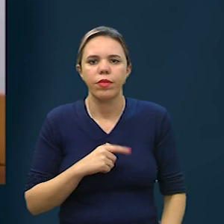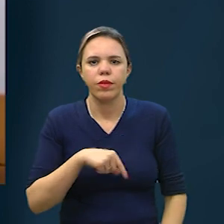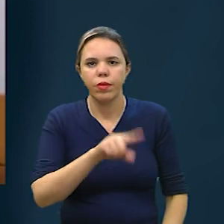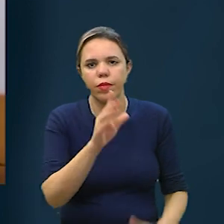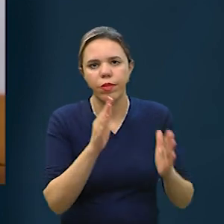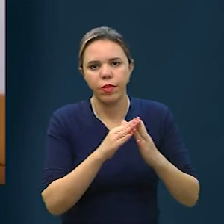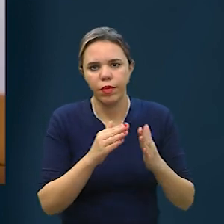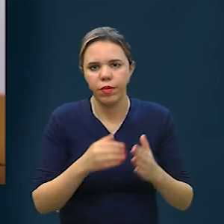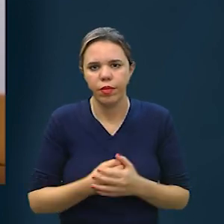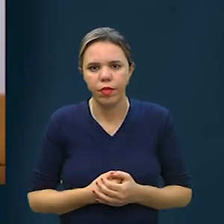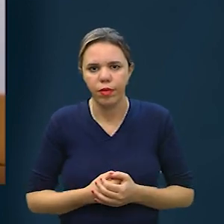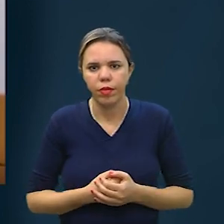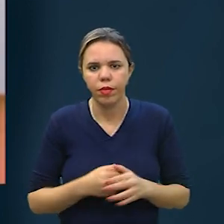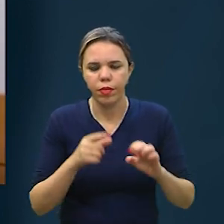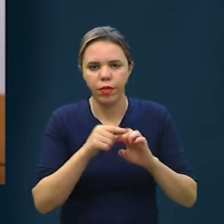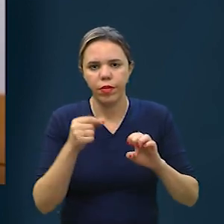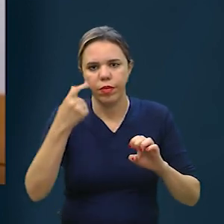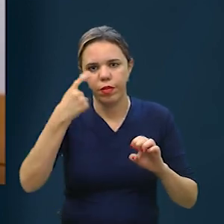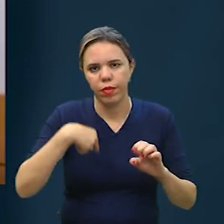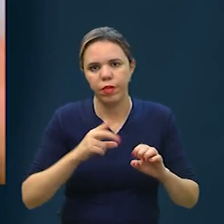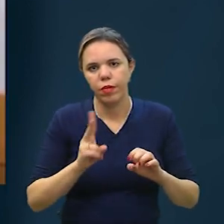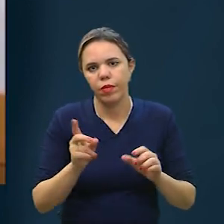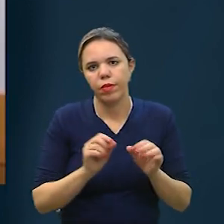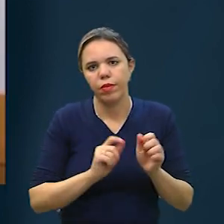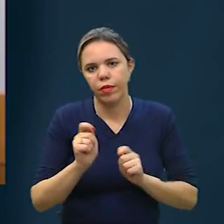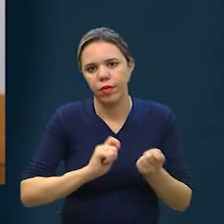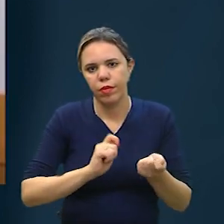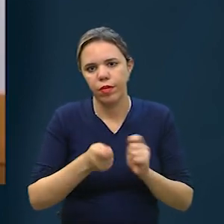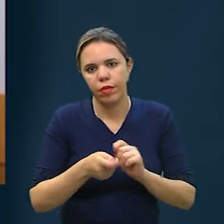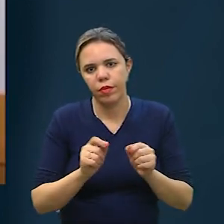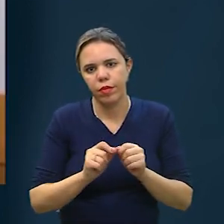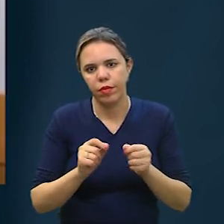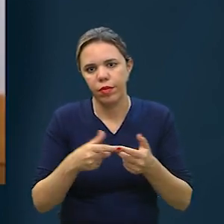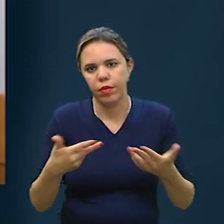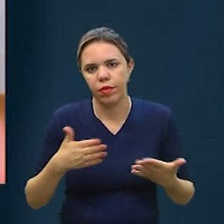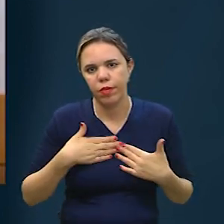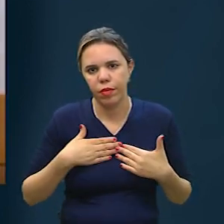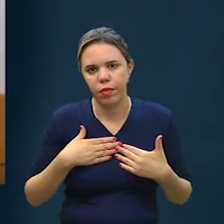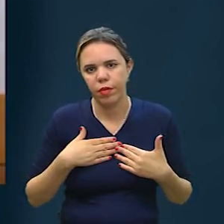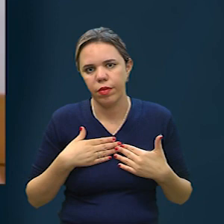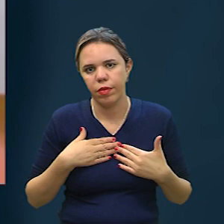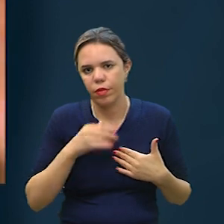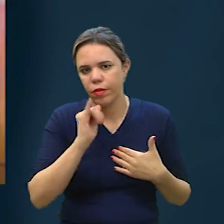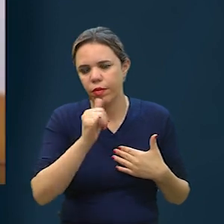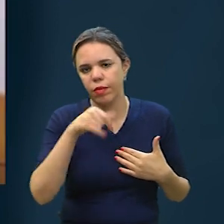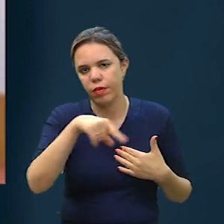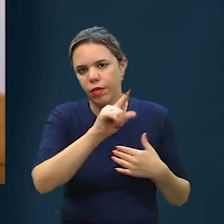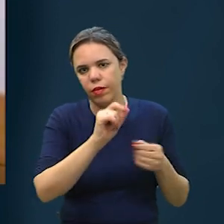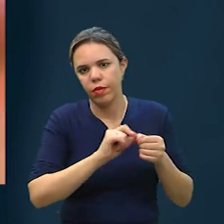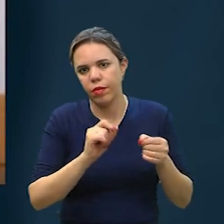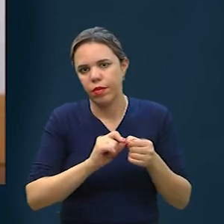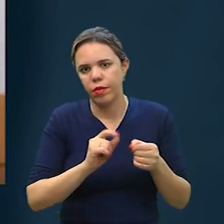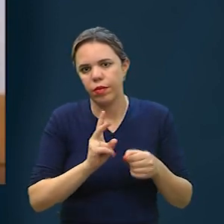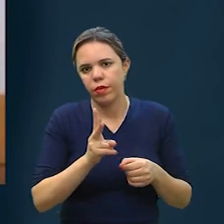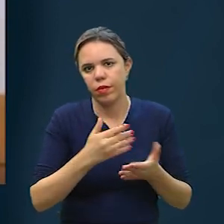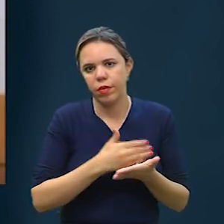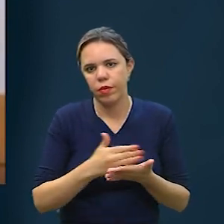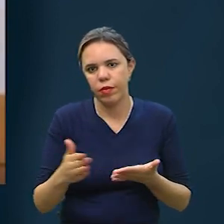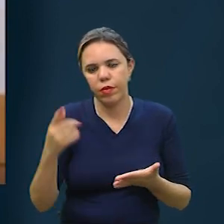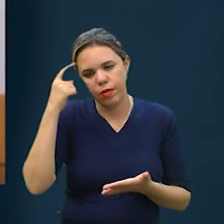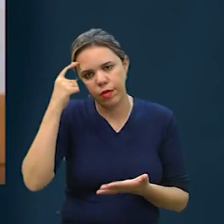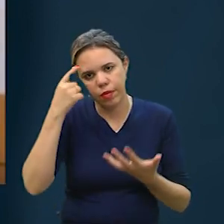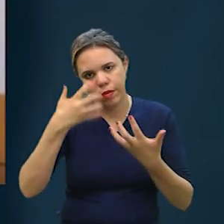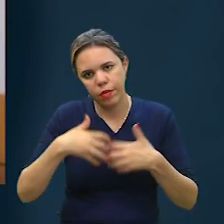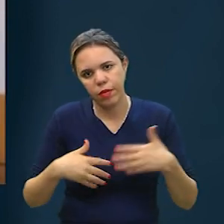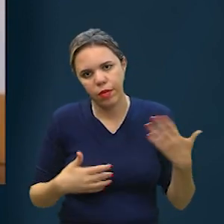eu fui para casa e, como empreendedora, como eu sempre fiz, né, com as minhas coisas, eu falei, eu vou fazer o que eu sempre fiz desde o início,